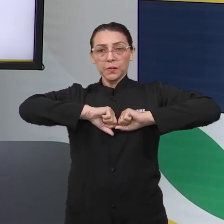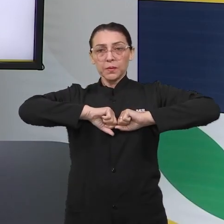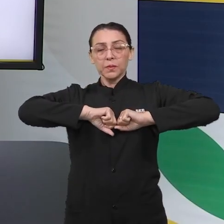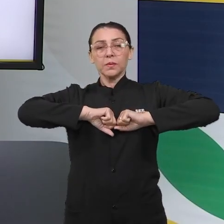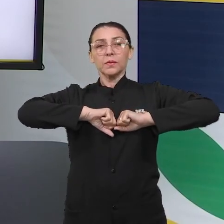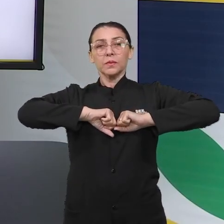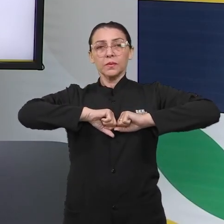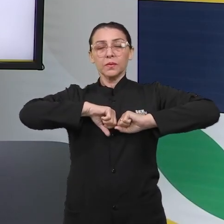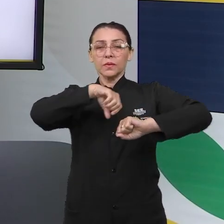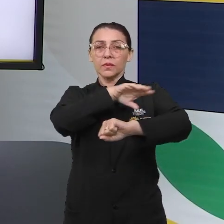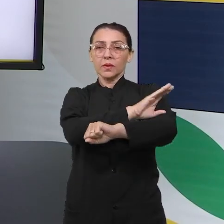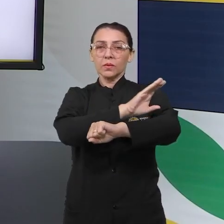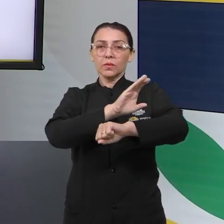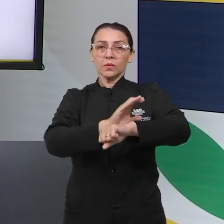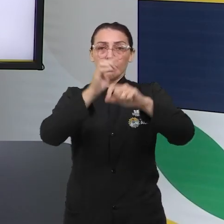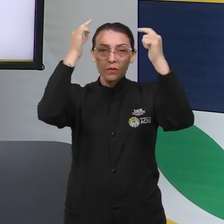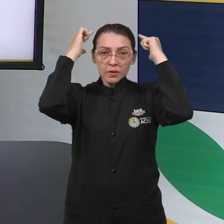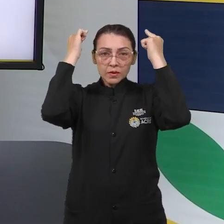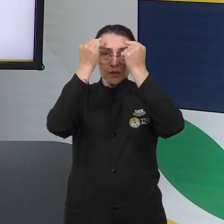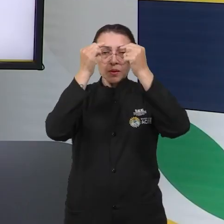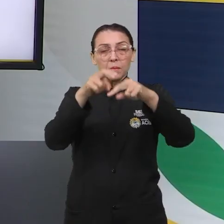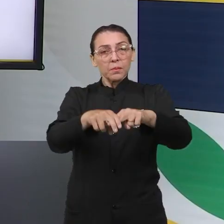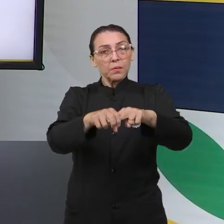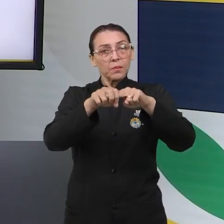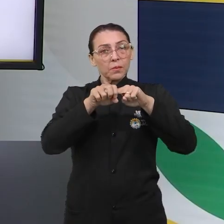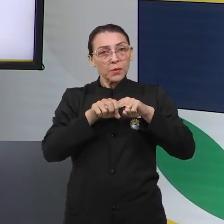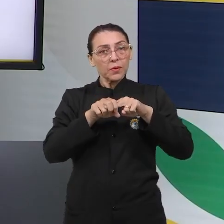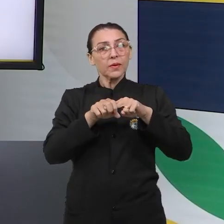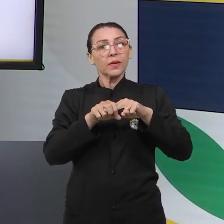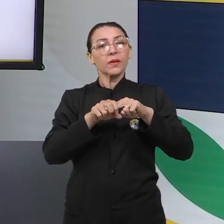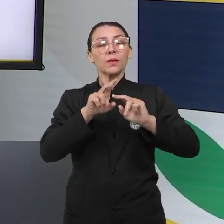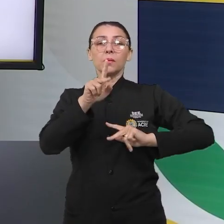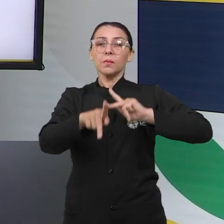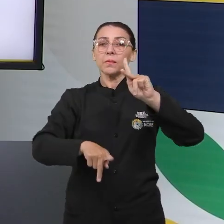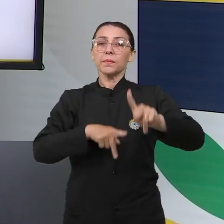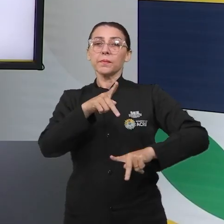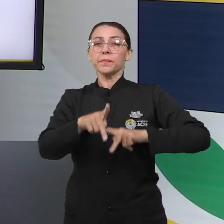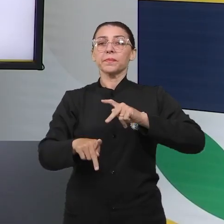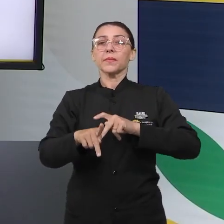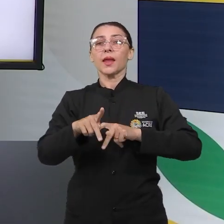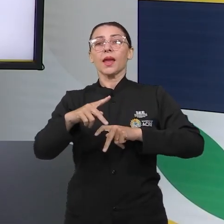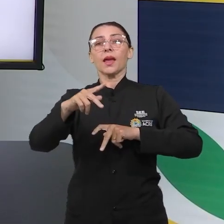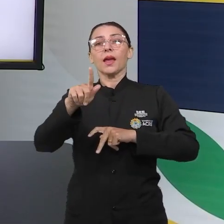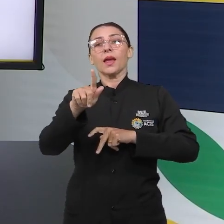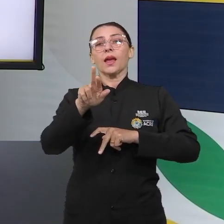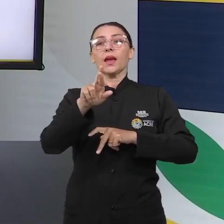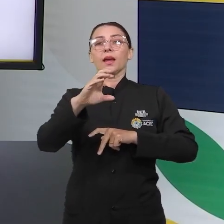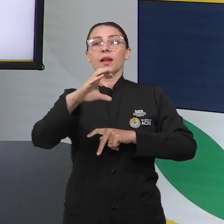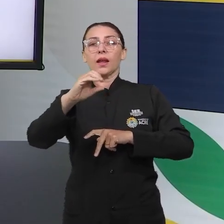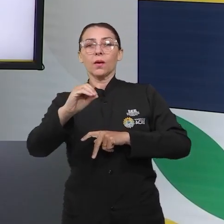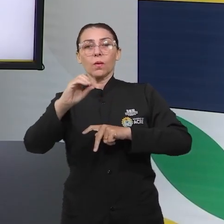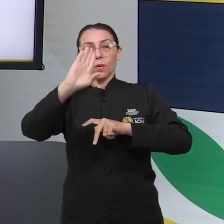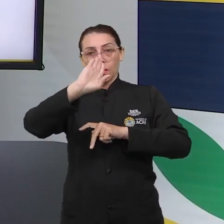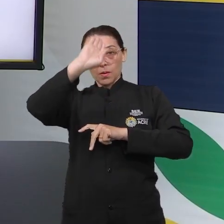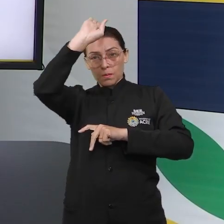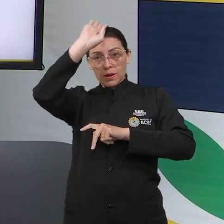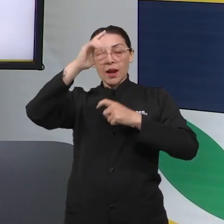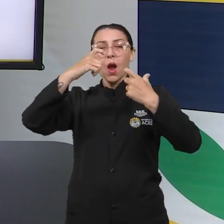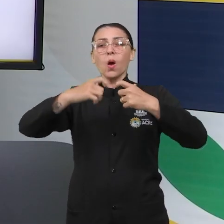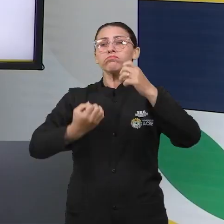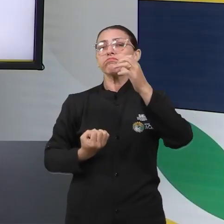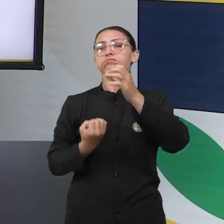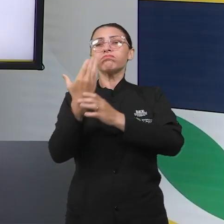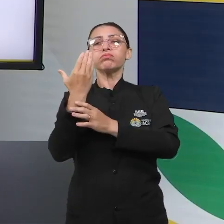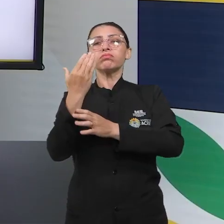muito da cultura grega. Por isso que ela é chamada também de civilização greco-romana. E onde foi o ápice